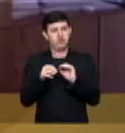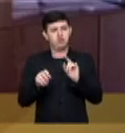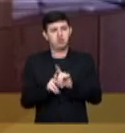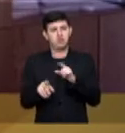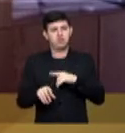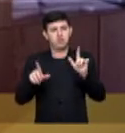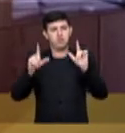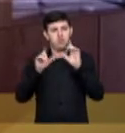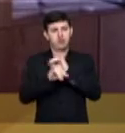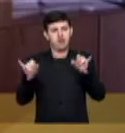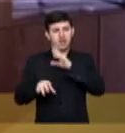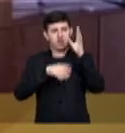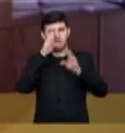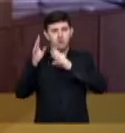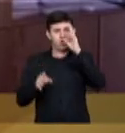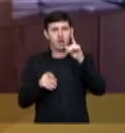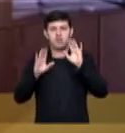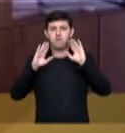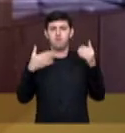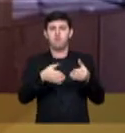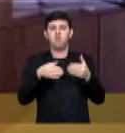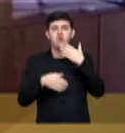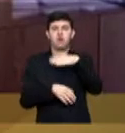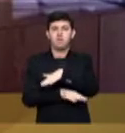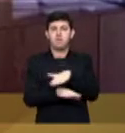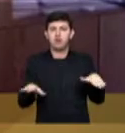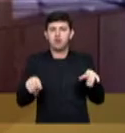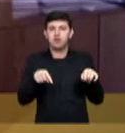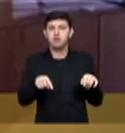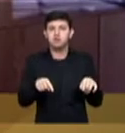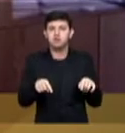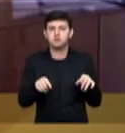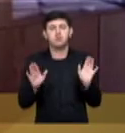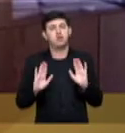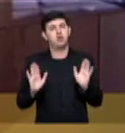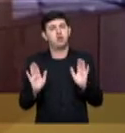um caso ou outro, dirigida ao público infantil.